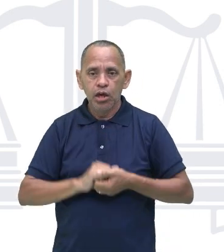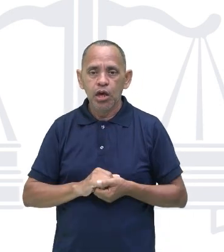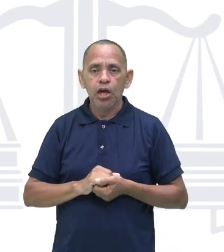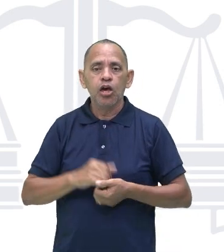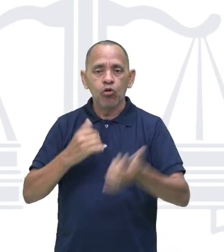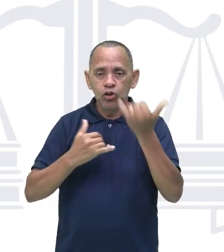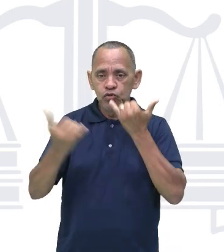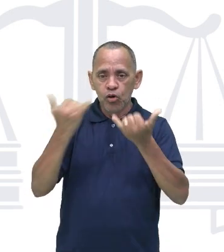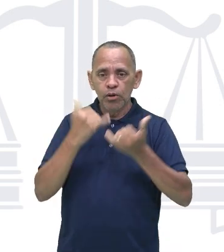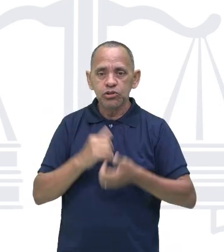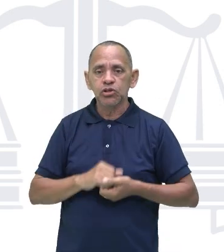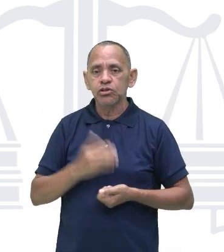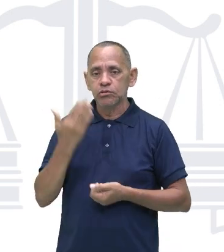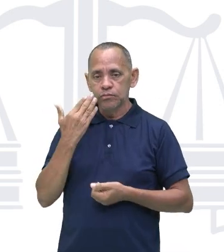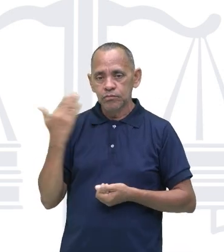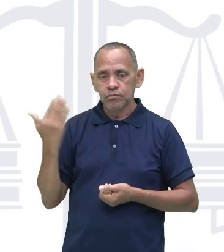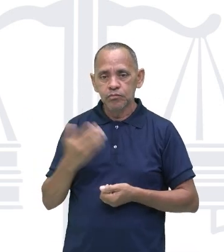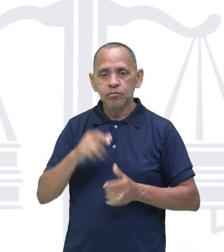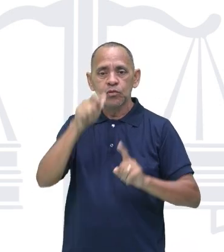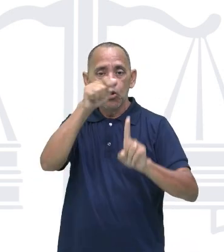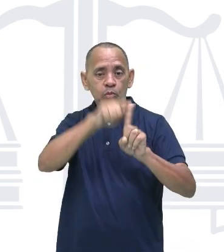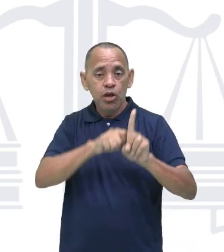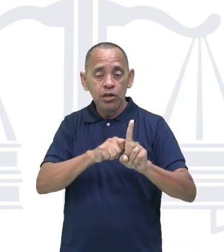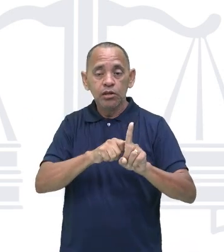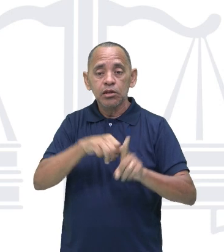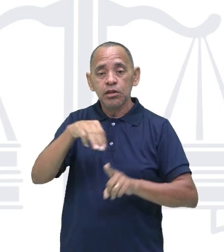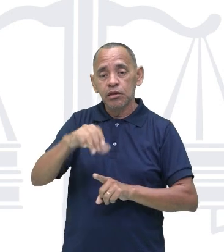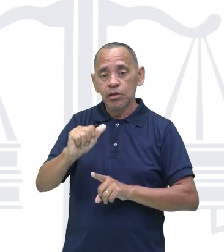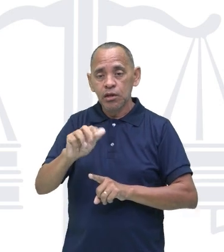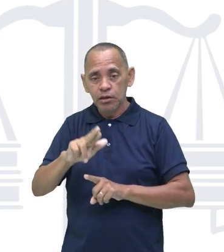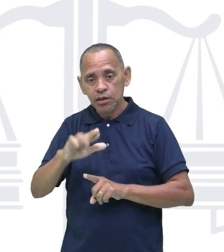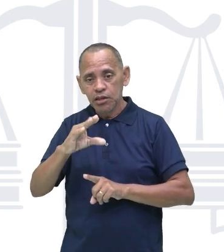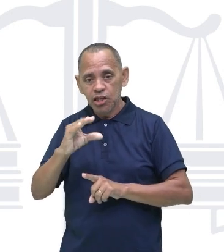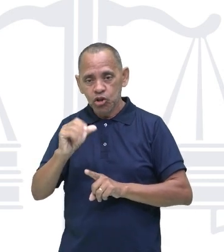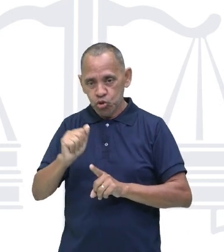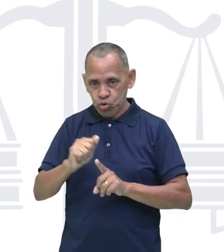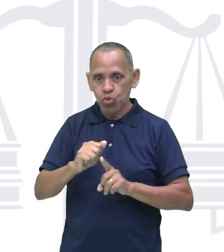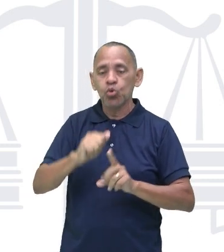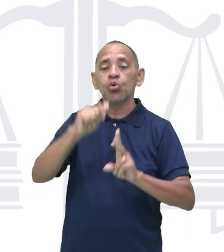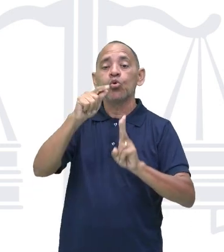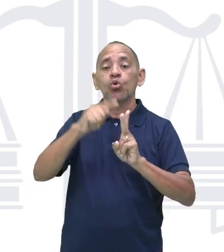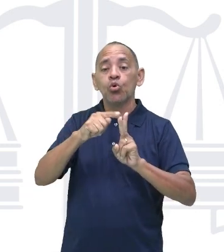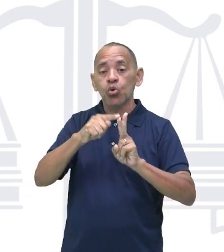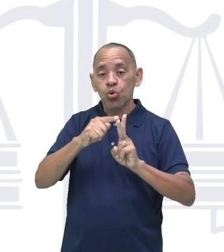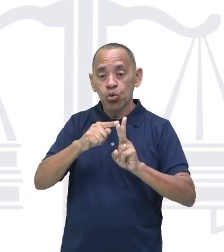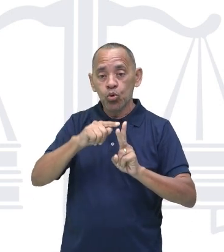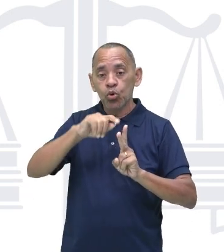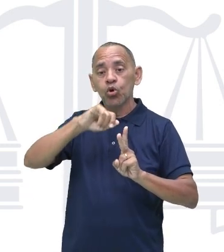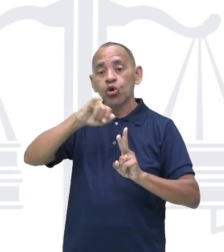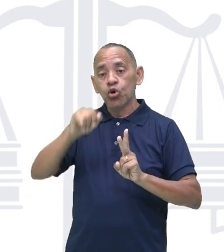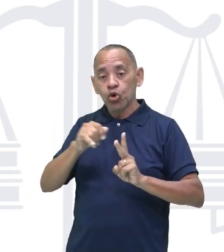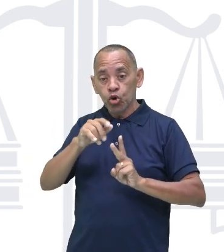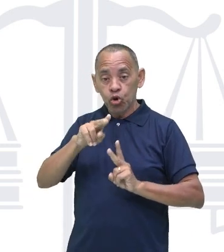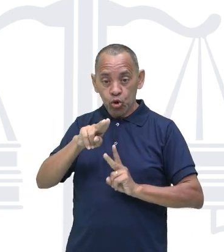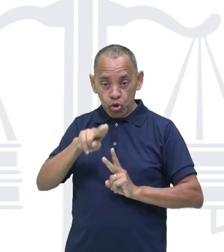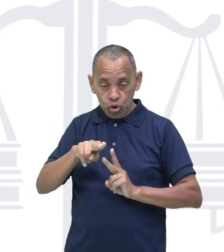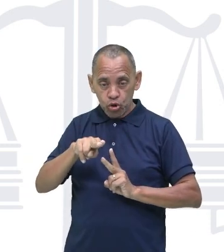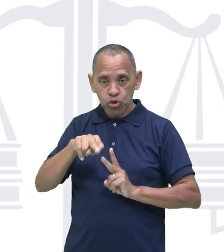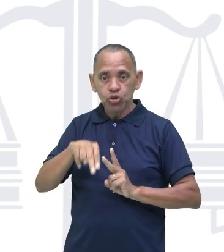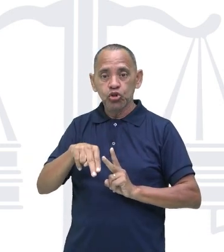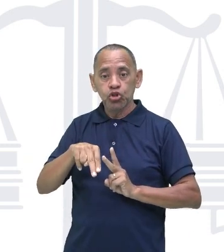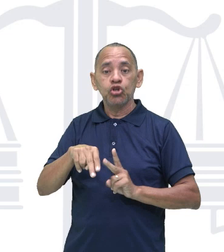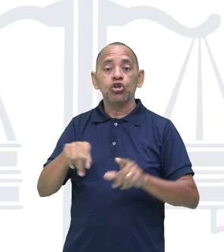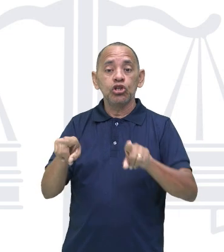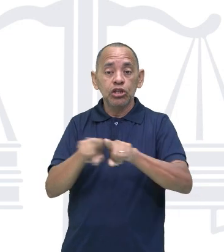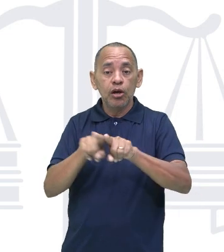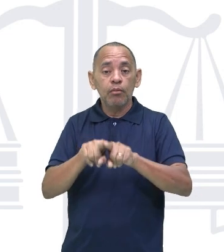março, ciclo 2, junho, e ciclo 3, setembro. Sim, né? E só colaborando também,